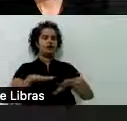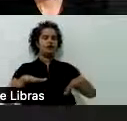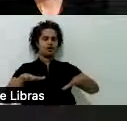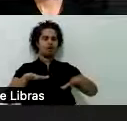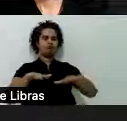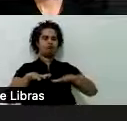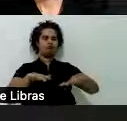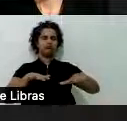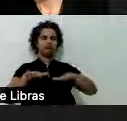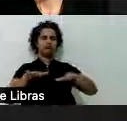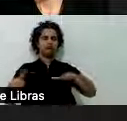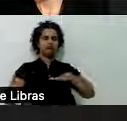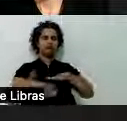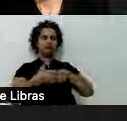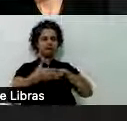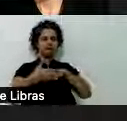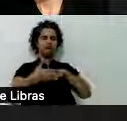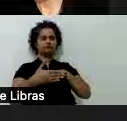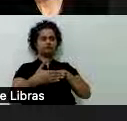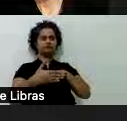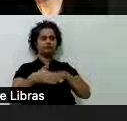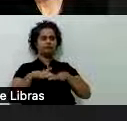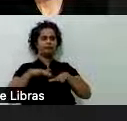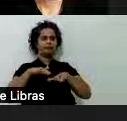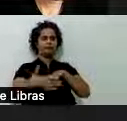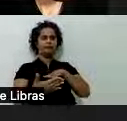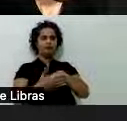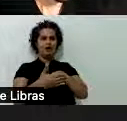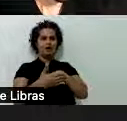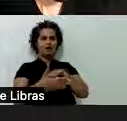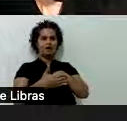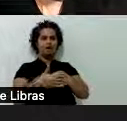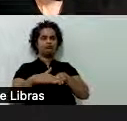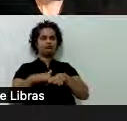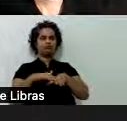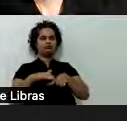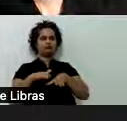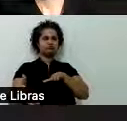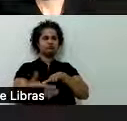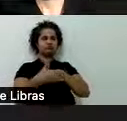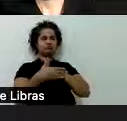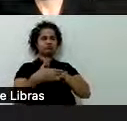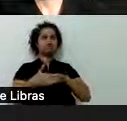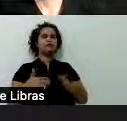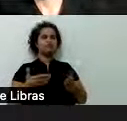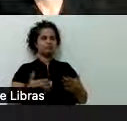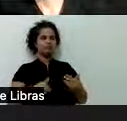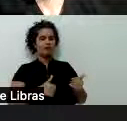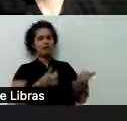num dos trechos da Broadway para que o trânsito fluísse melhor. Foi fechado o trânsito de veículos, foram